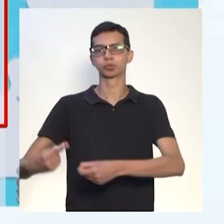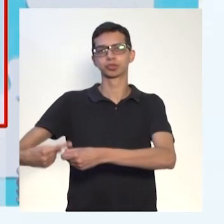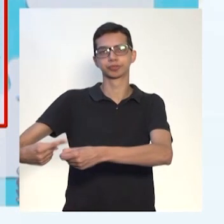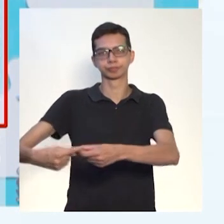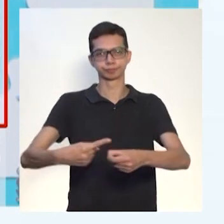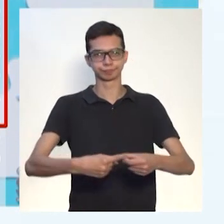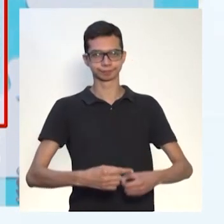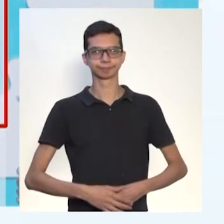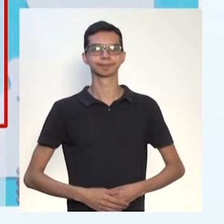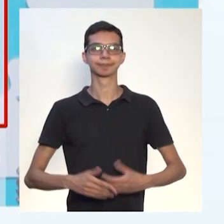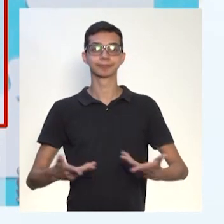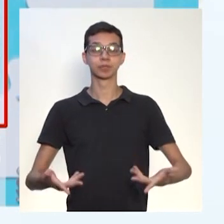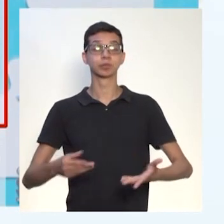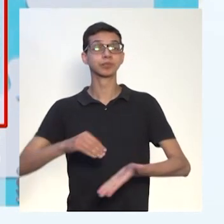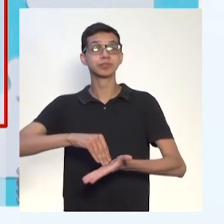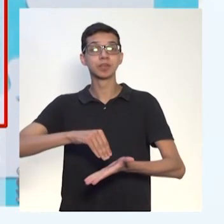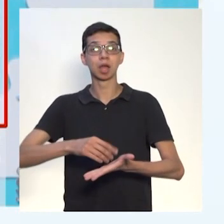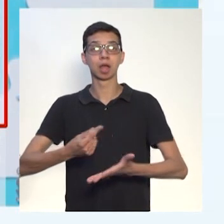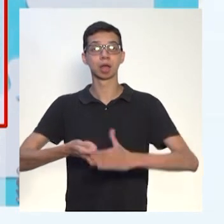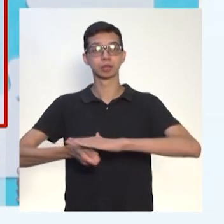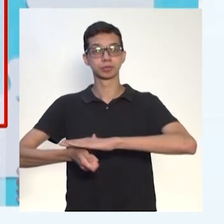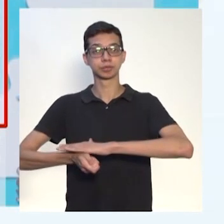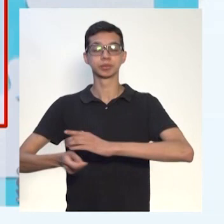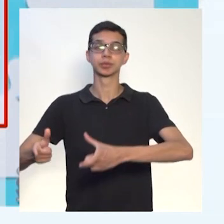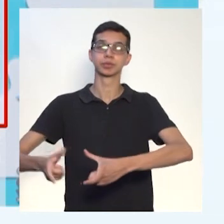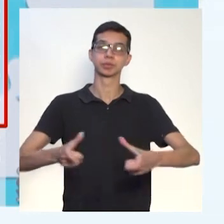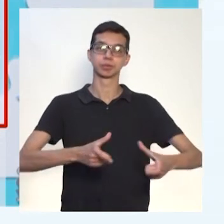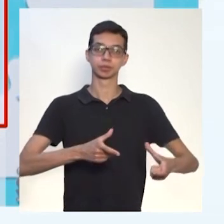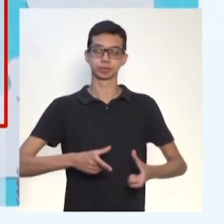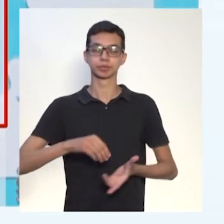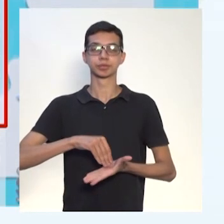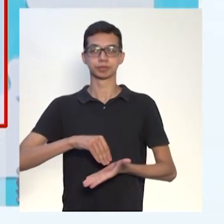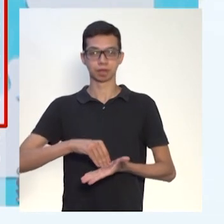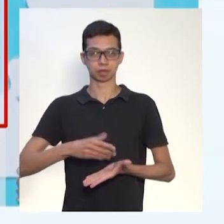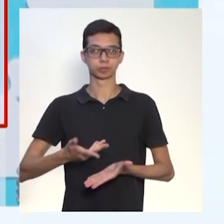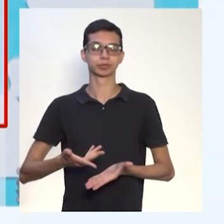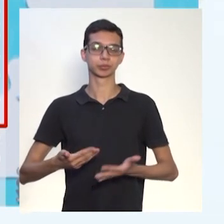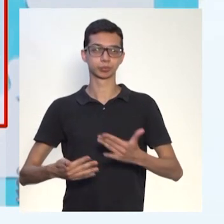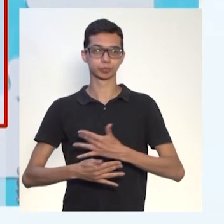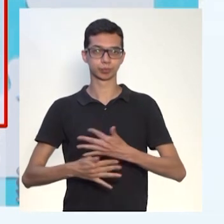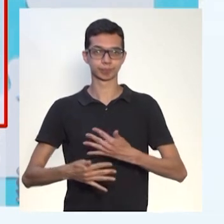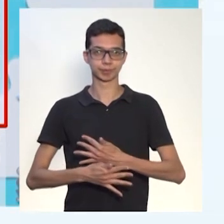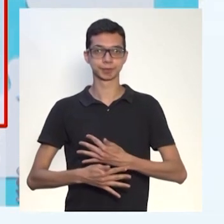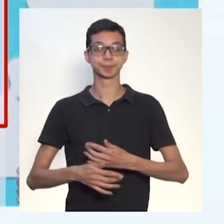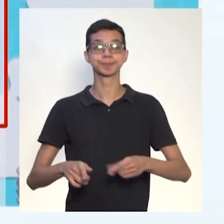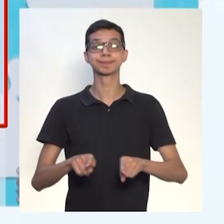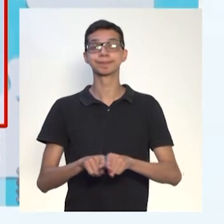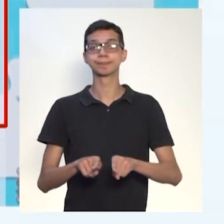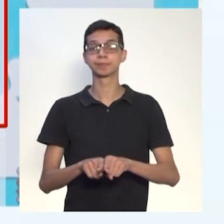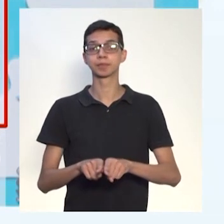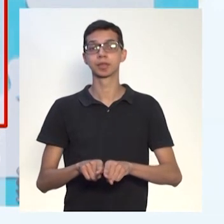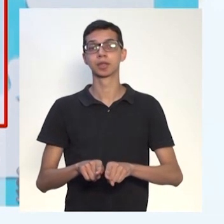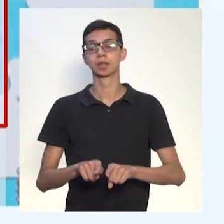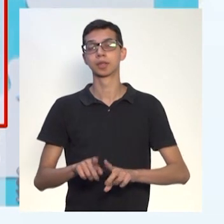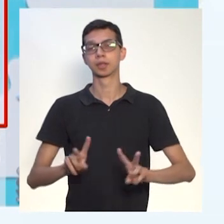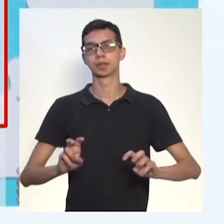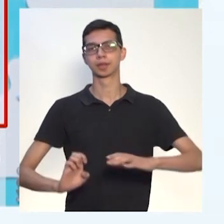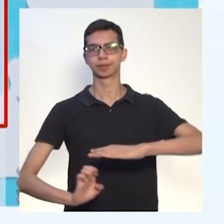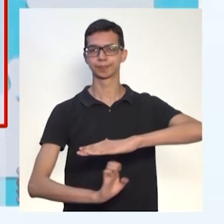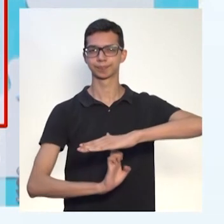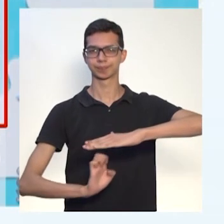de investimentos em infraestrutura urbana, a baixa capitalização das